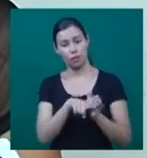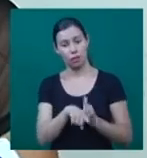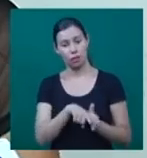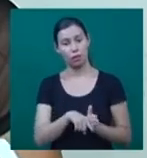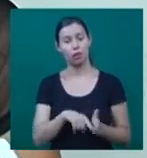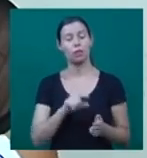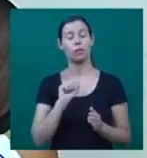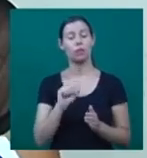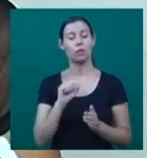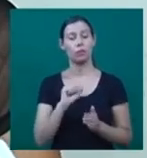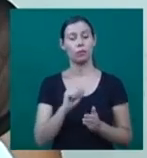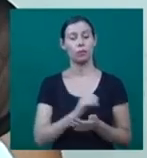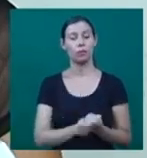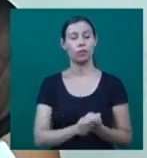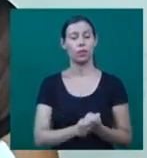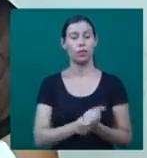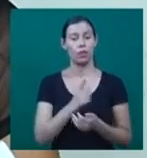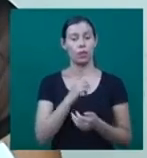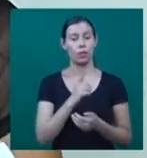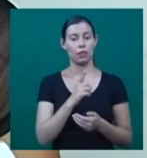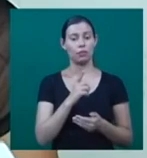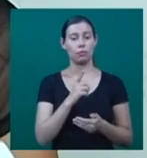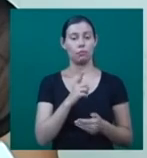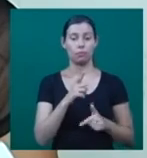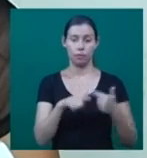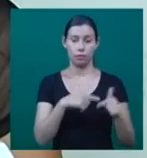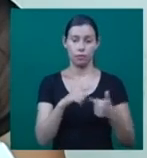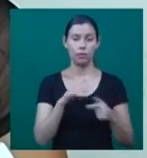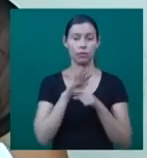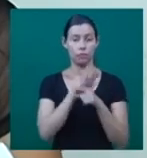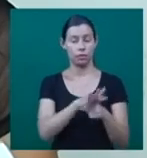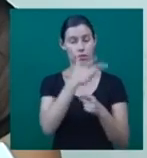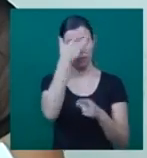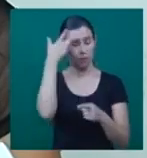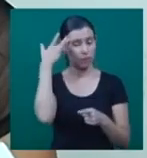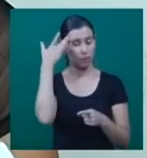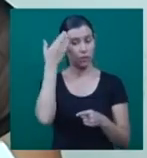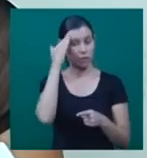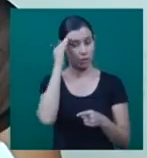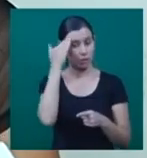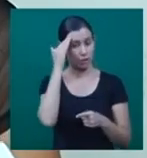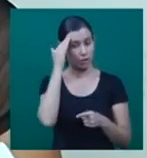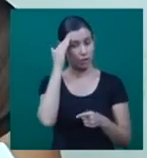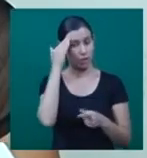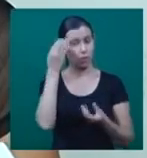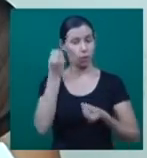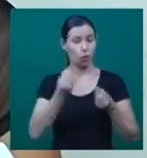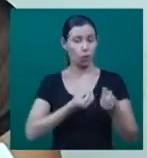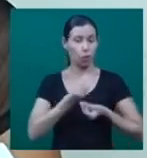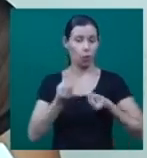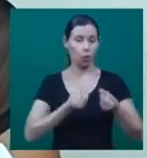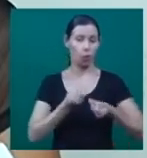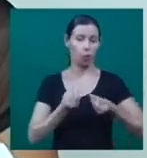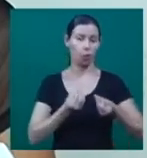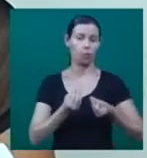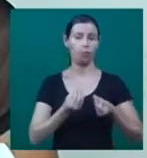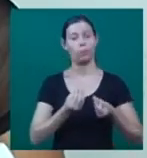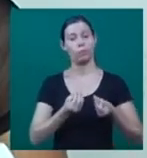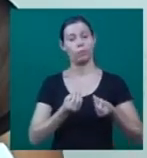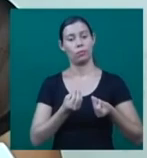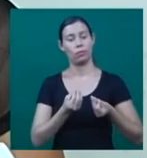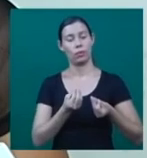feito um trabalho muito interessante, sensibilização quanto à via de parto. Da mulher ter o conhecimento e poder